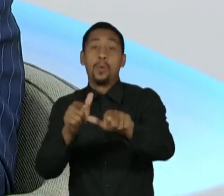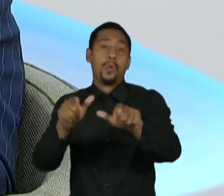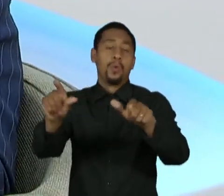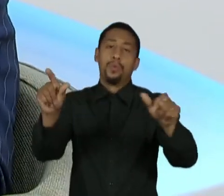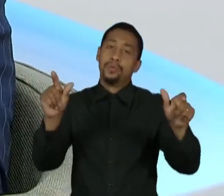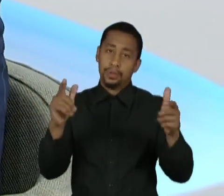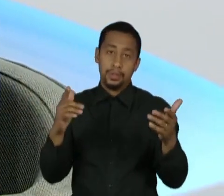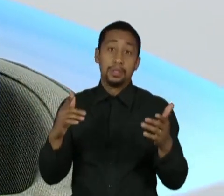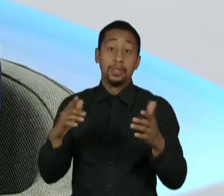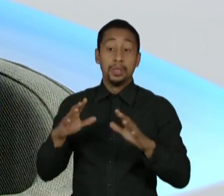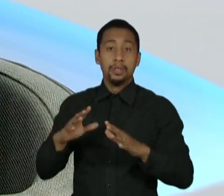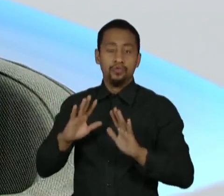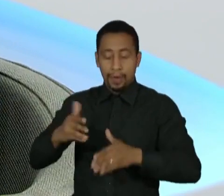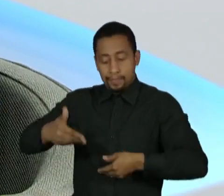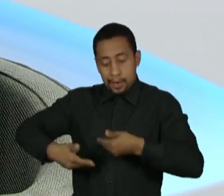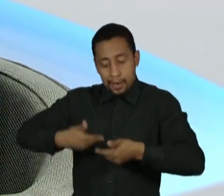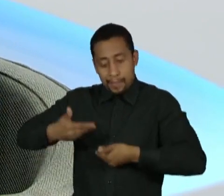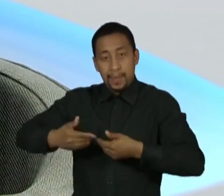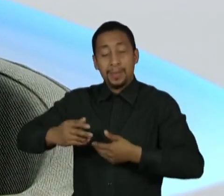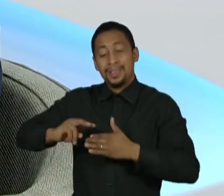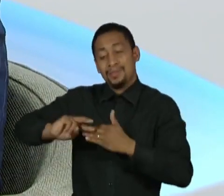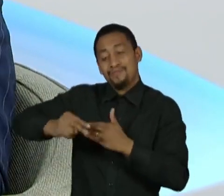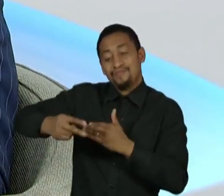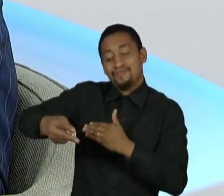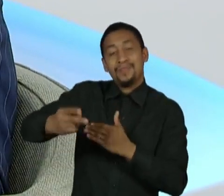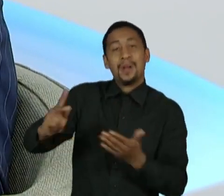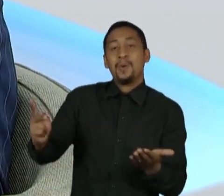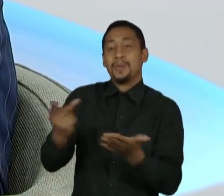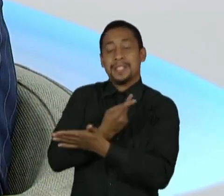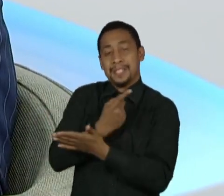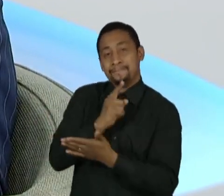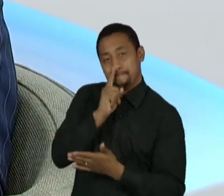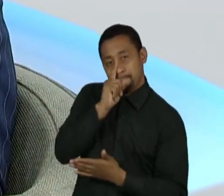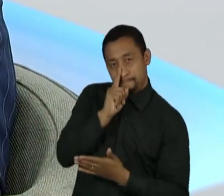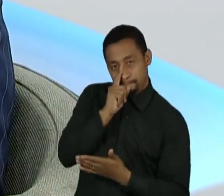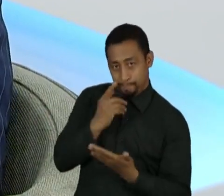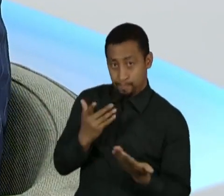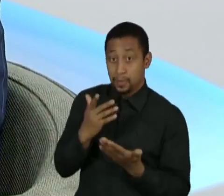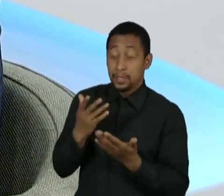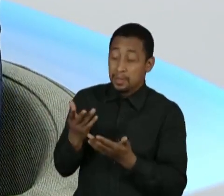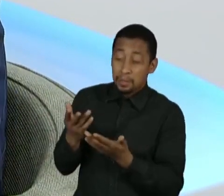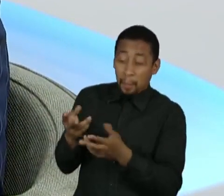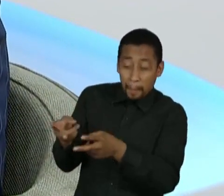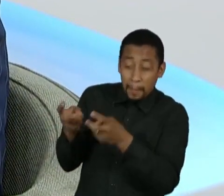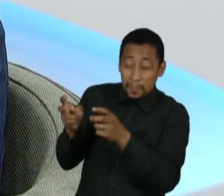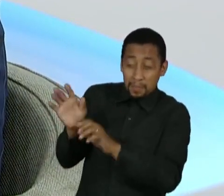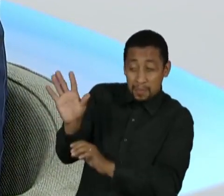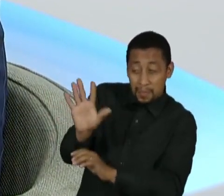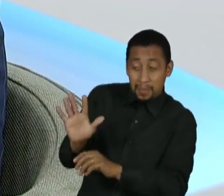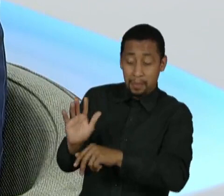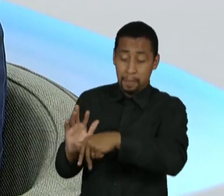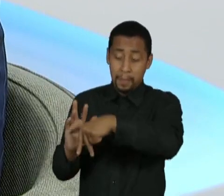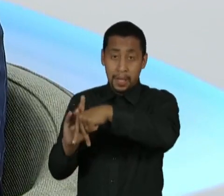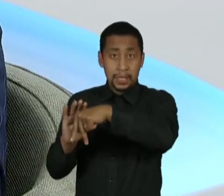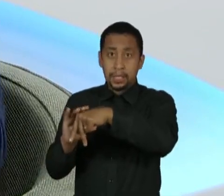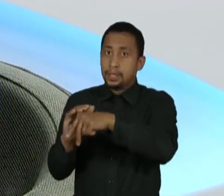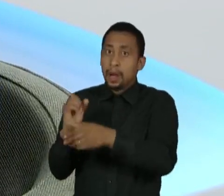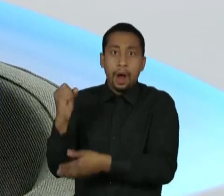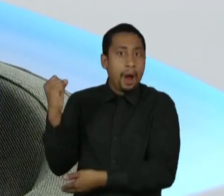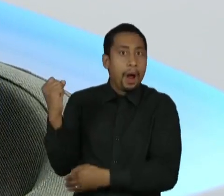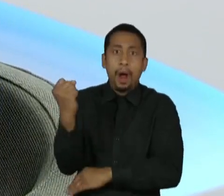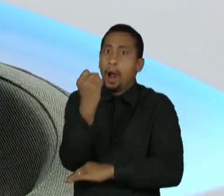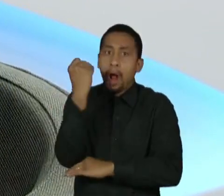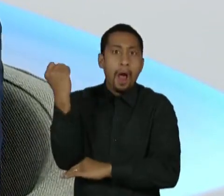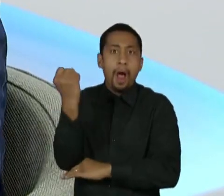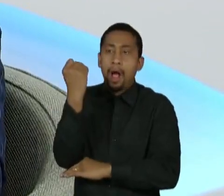ou do tratamento mas quando a gente olha para os pacientes uma fase mais avançada da doença a nossa utilidade que é tão grande quanto